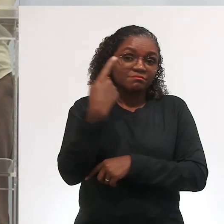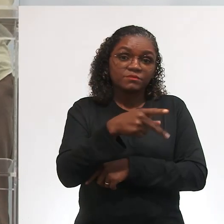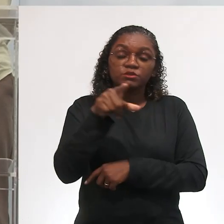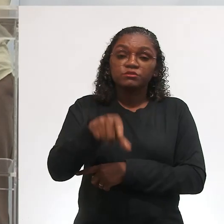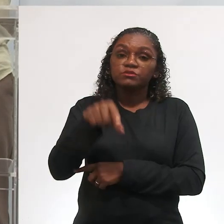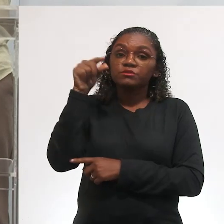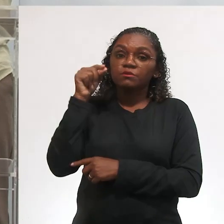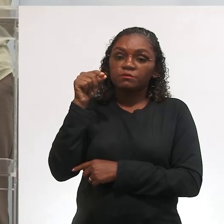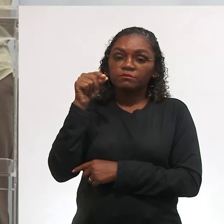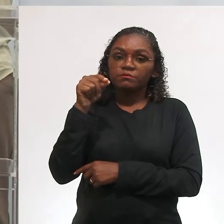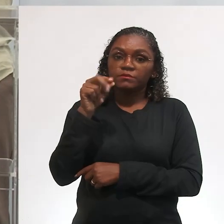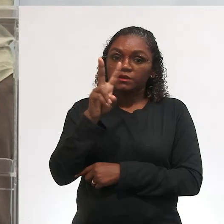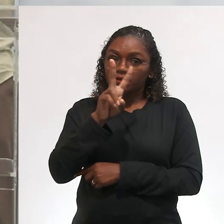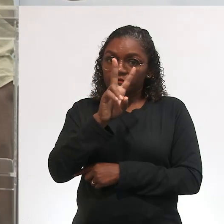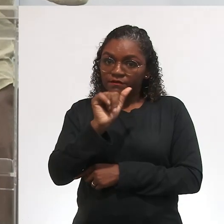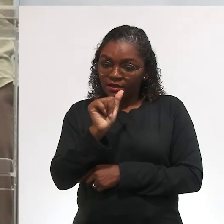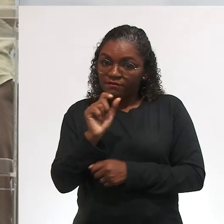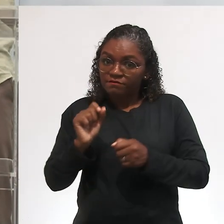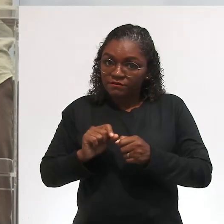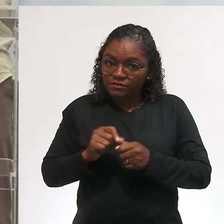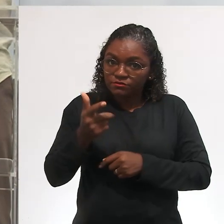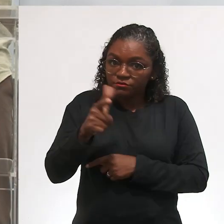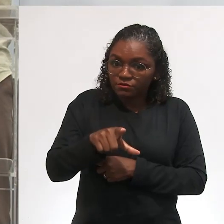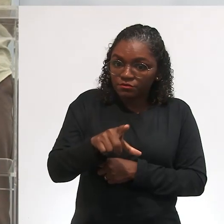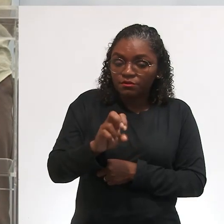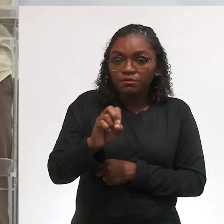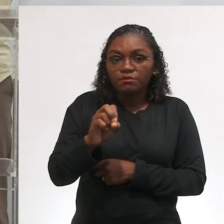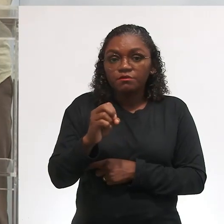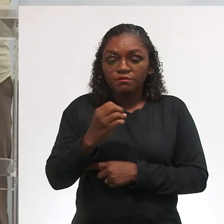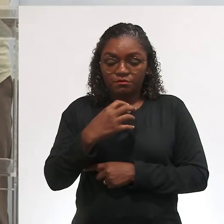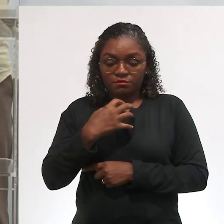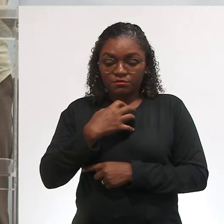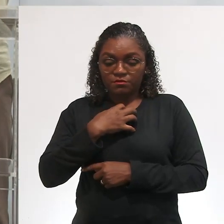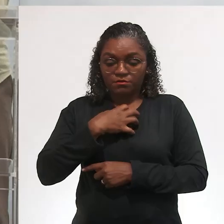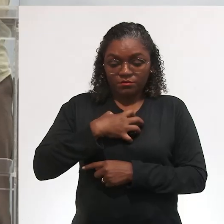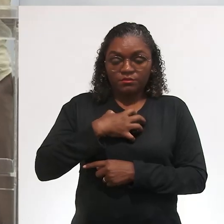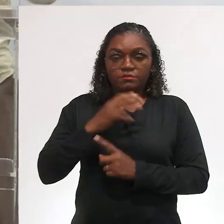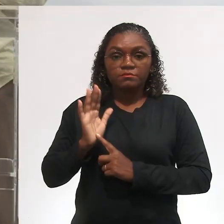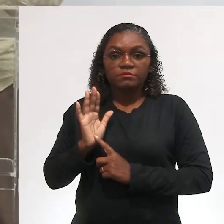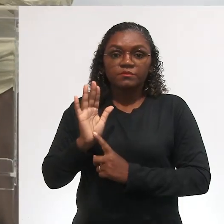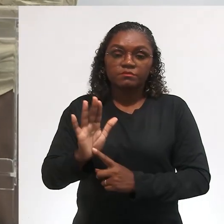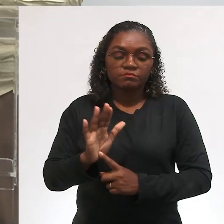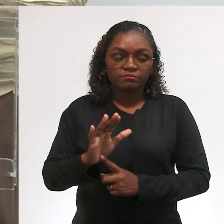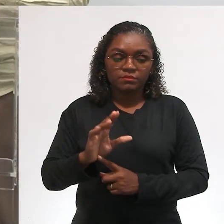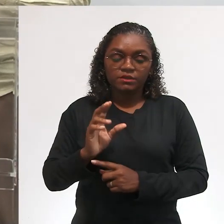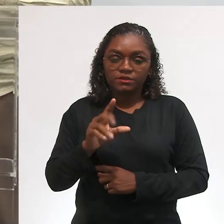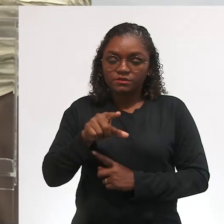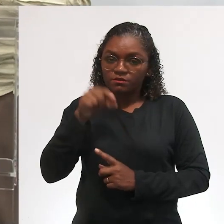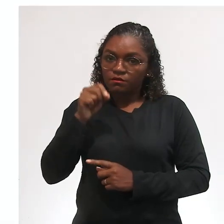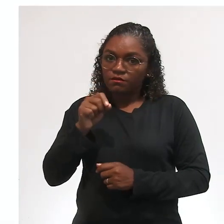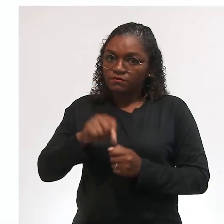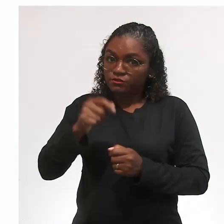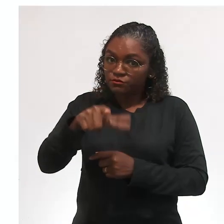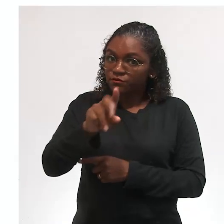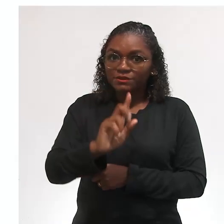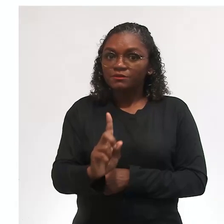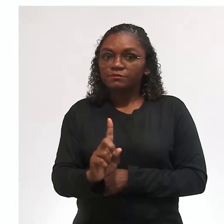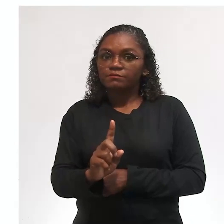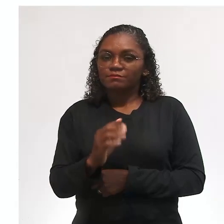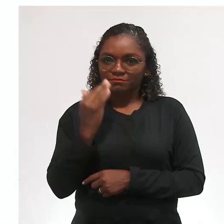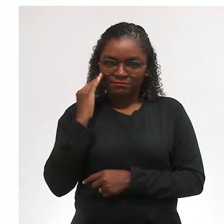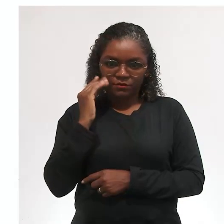e interagiu com aquele comportamento e aquele comportamento ele escolhe reproduzir, né?